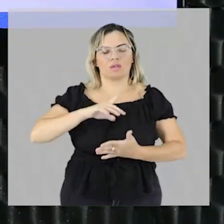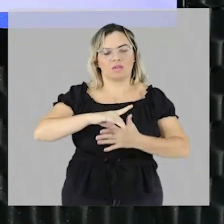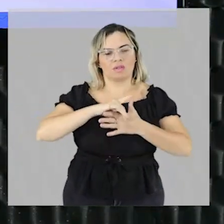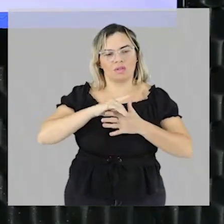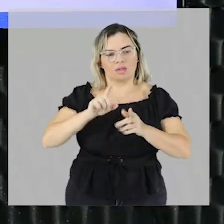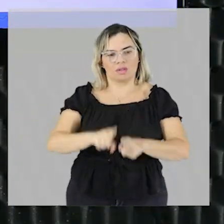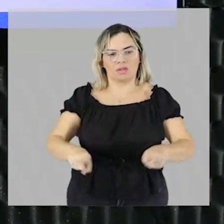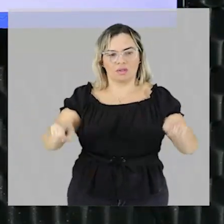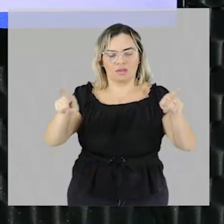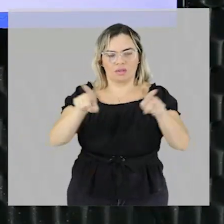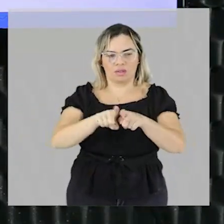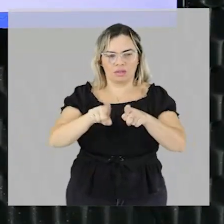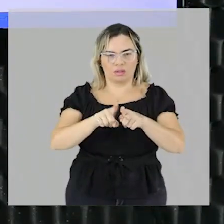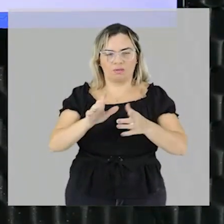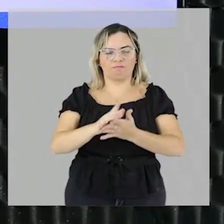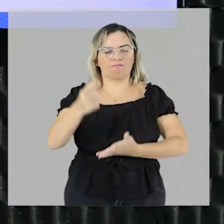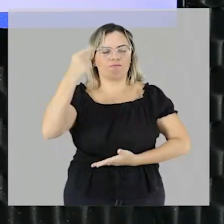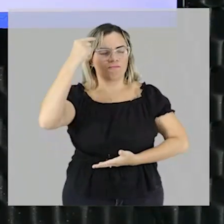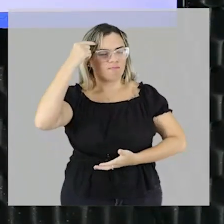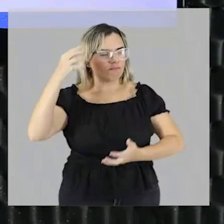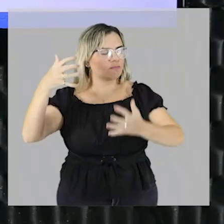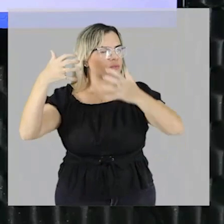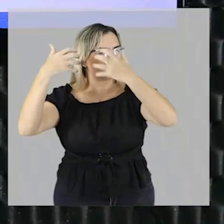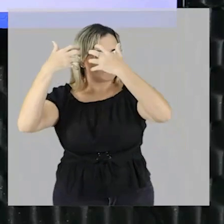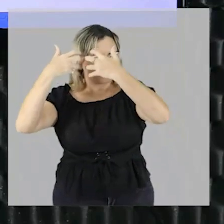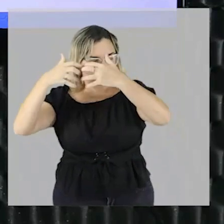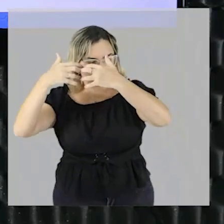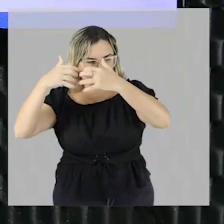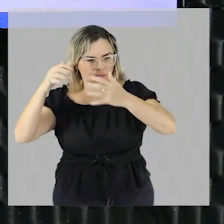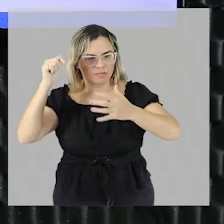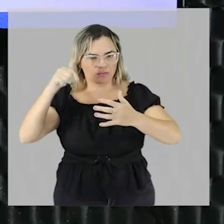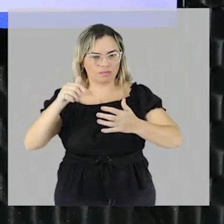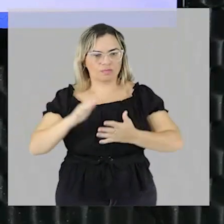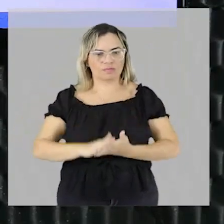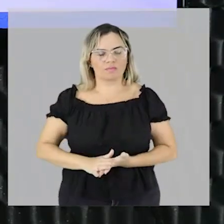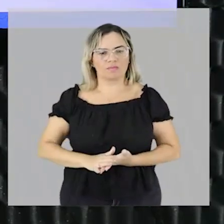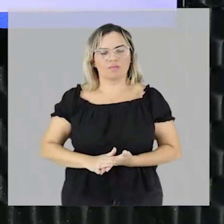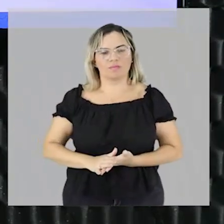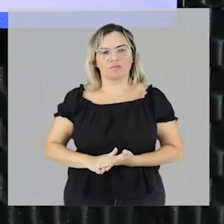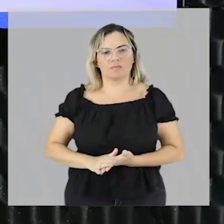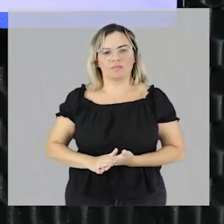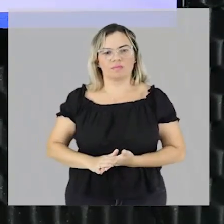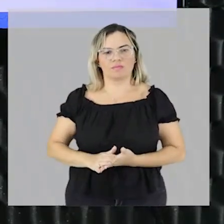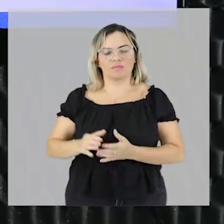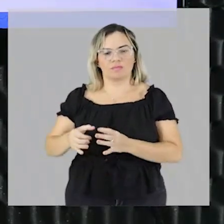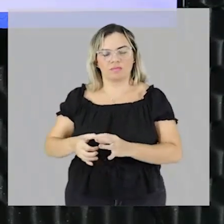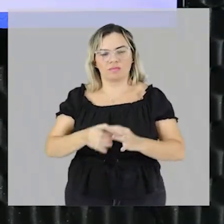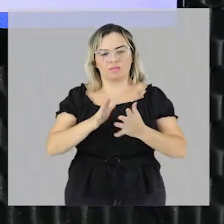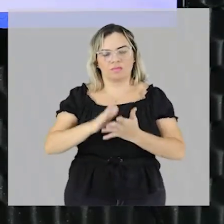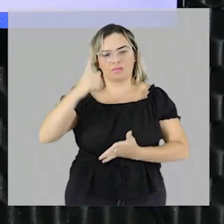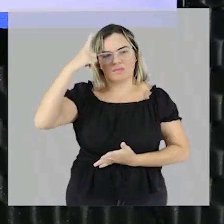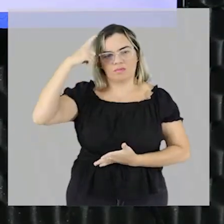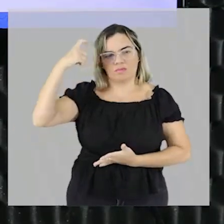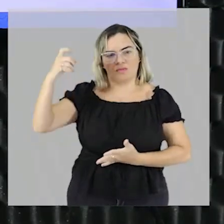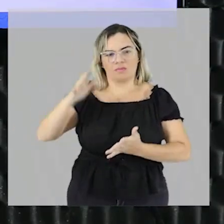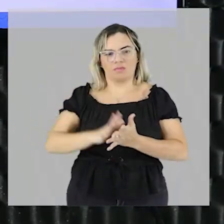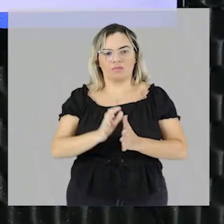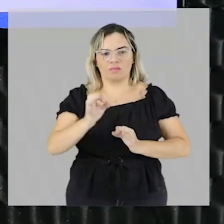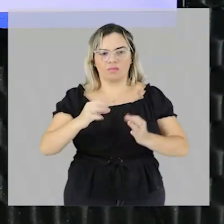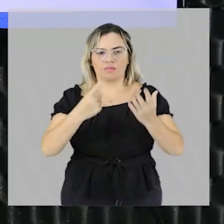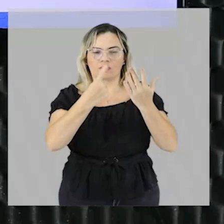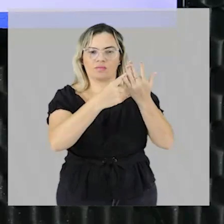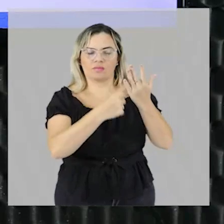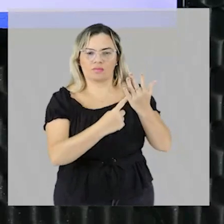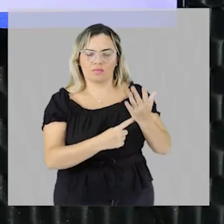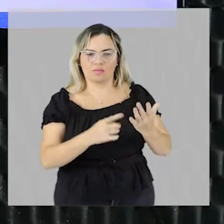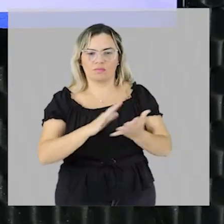ser daqueles que pensaram, que estão por detrás das ideias e dos planos dos Inconfidentes,